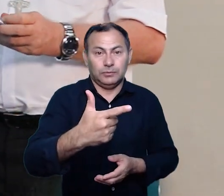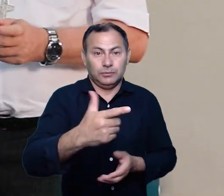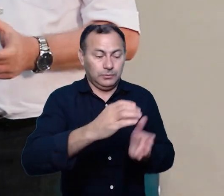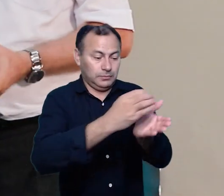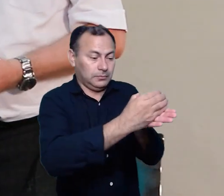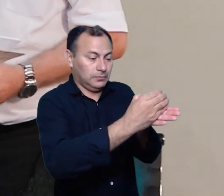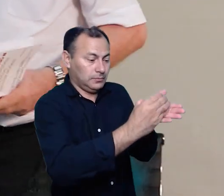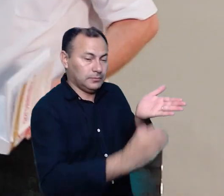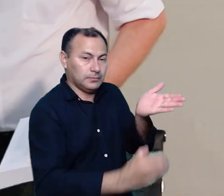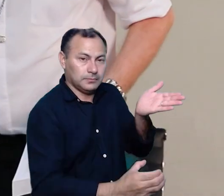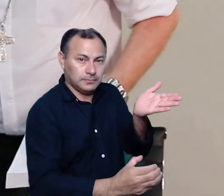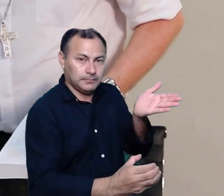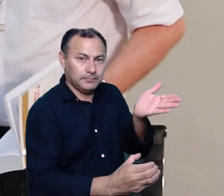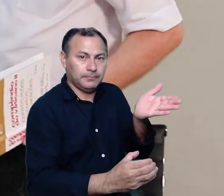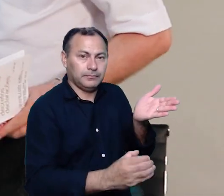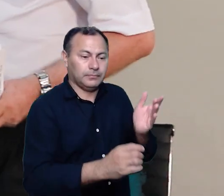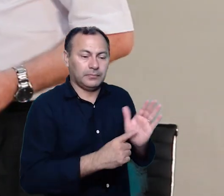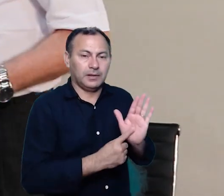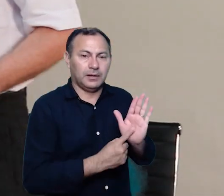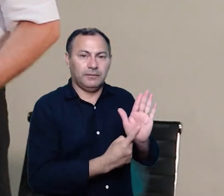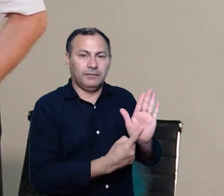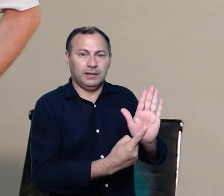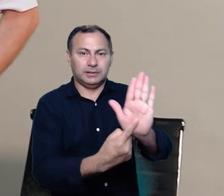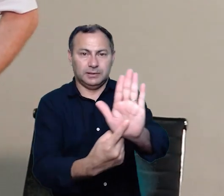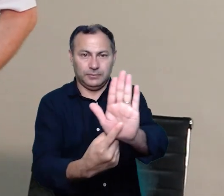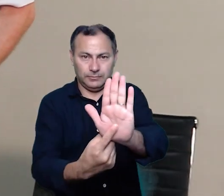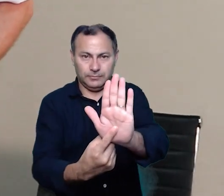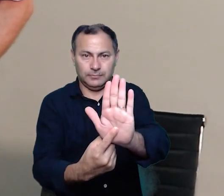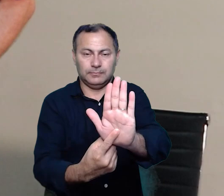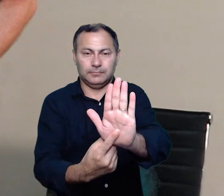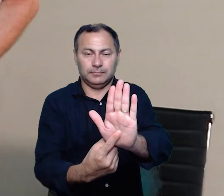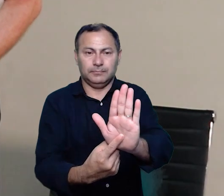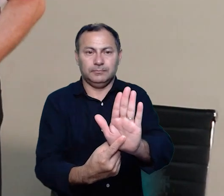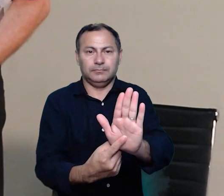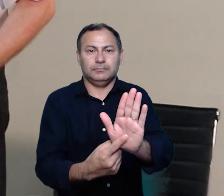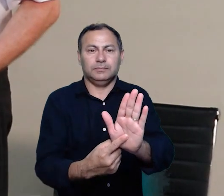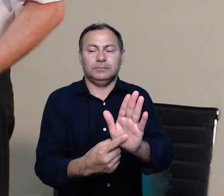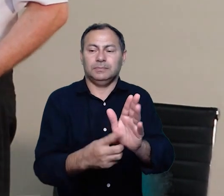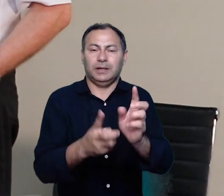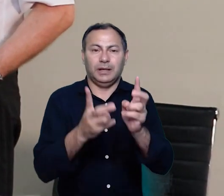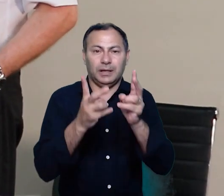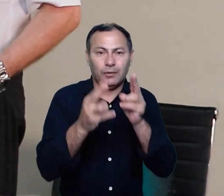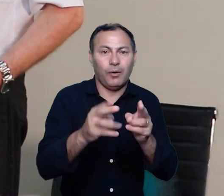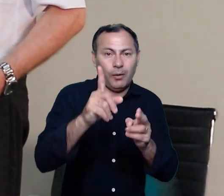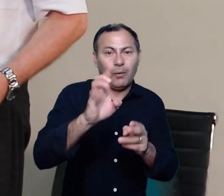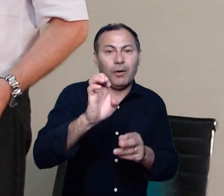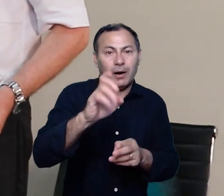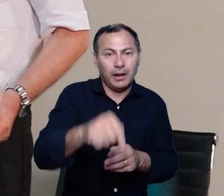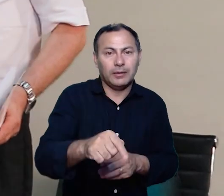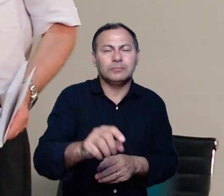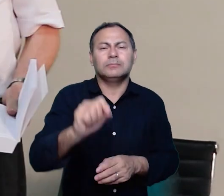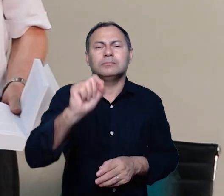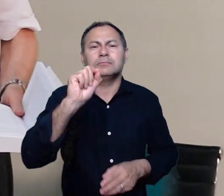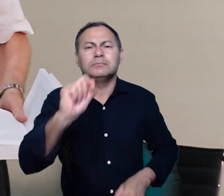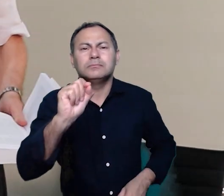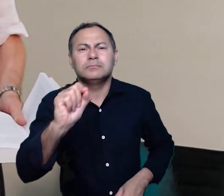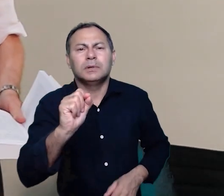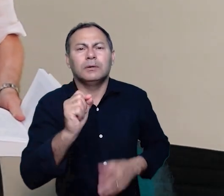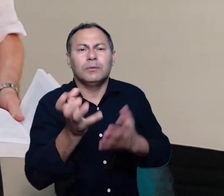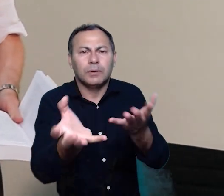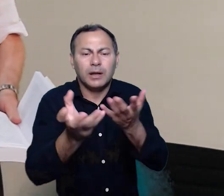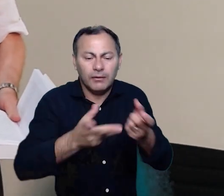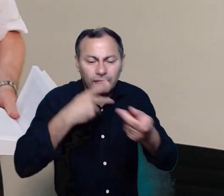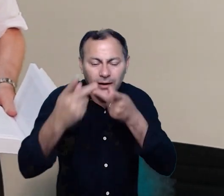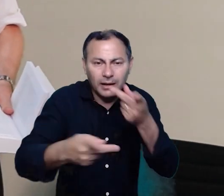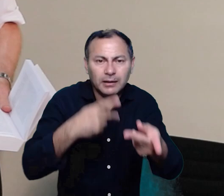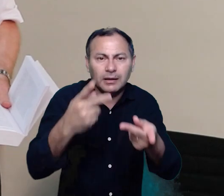Segundo capítulo, a revelação como tal. O que